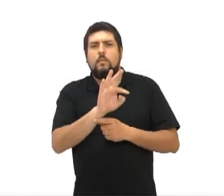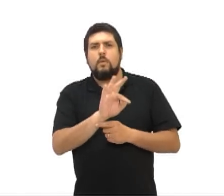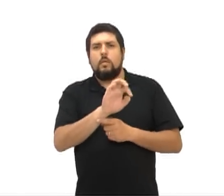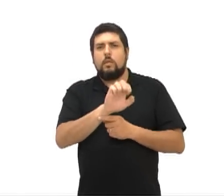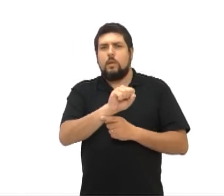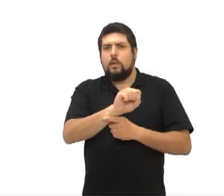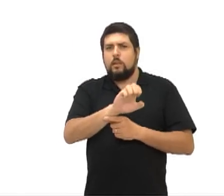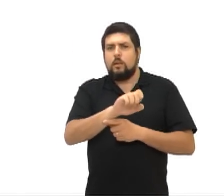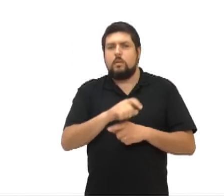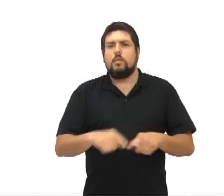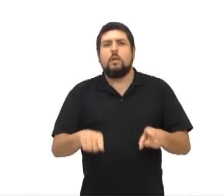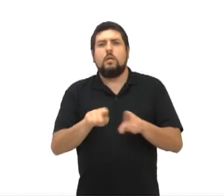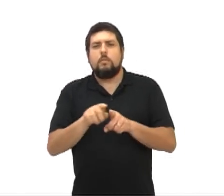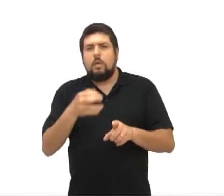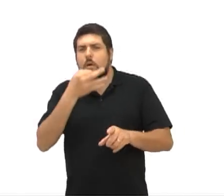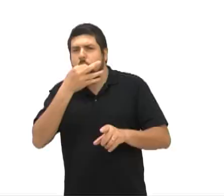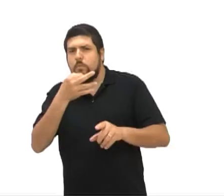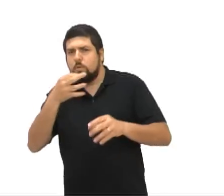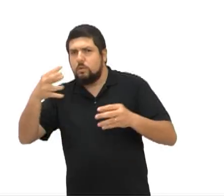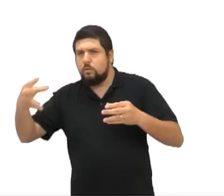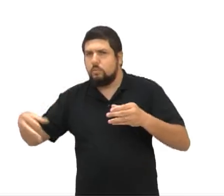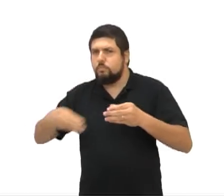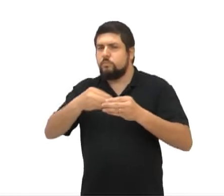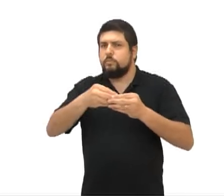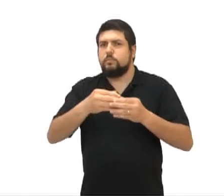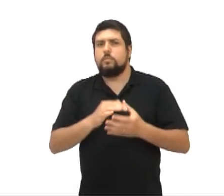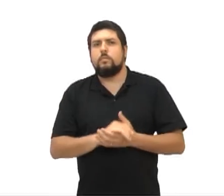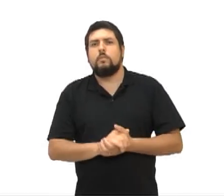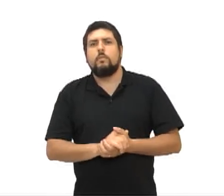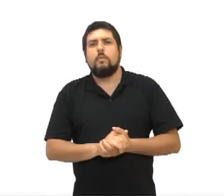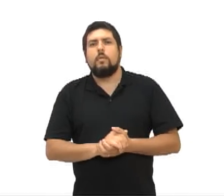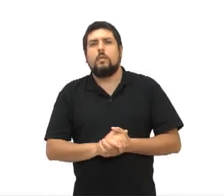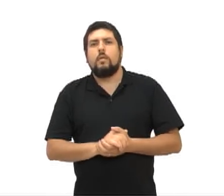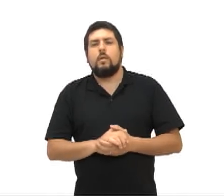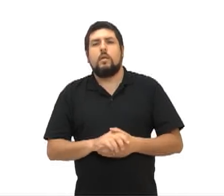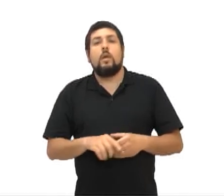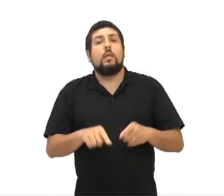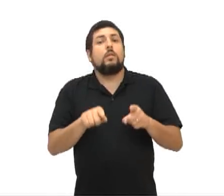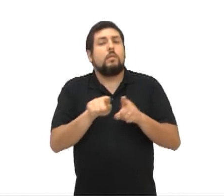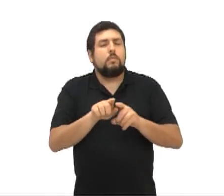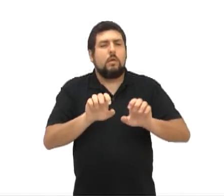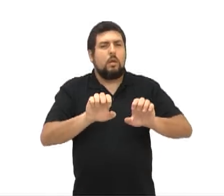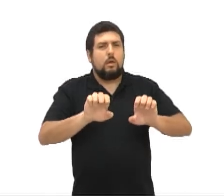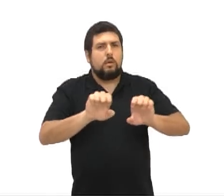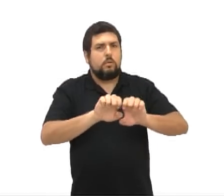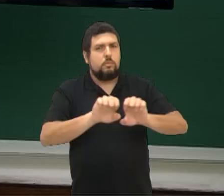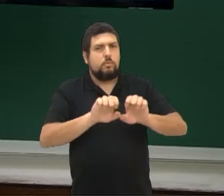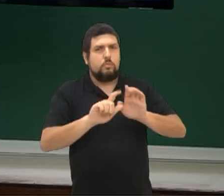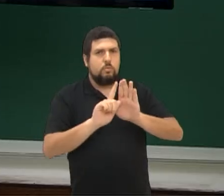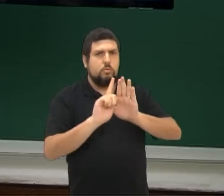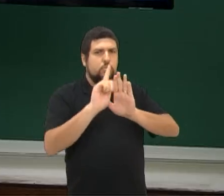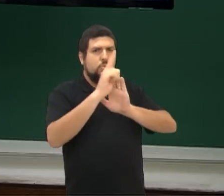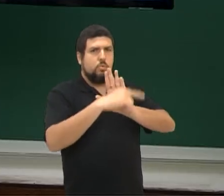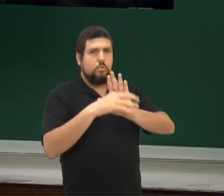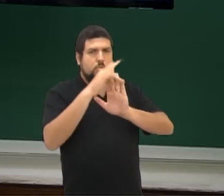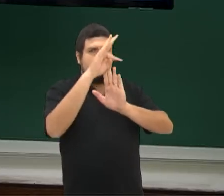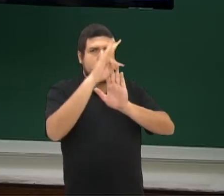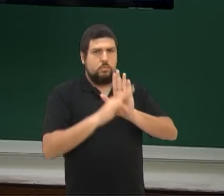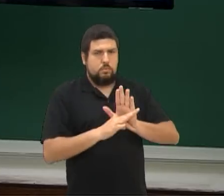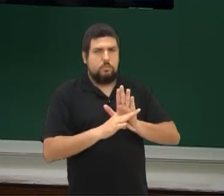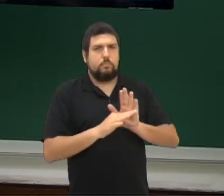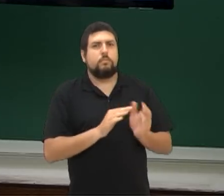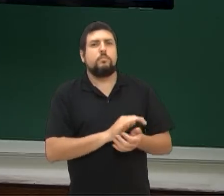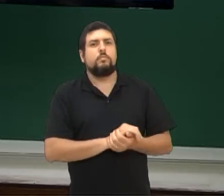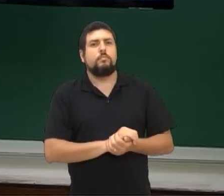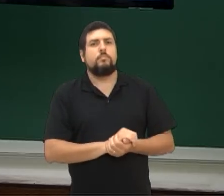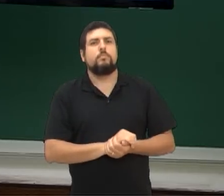argumentos oferecidos para sustentá-la. E vamos analisar a estrutura do gênero textual. Olha só,